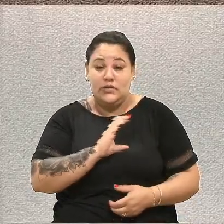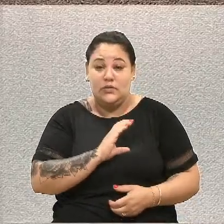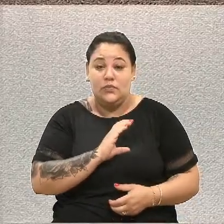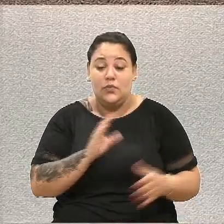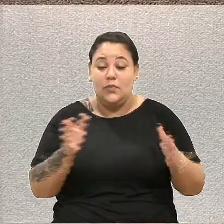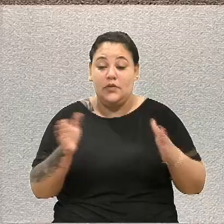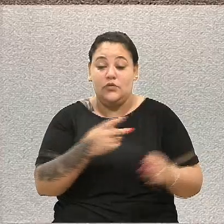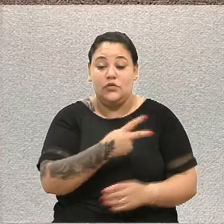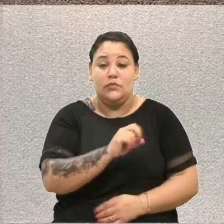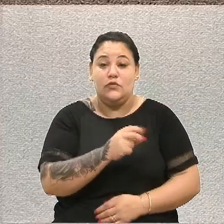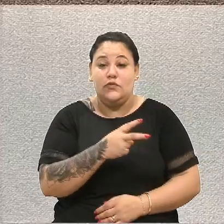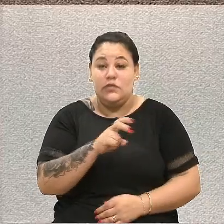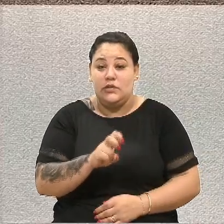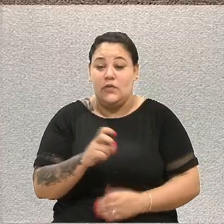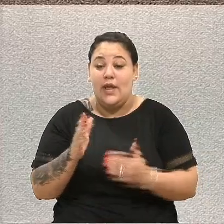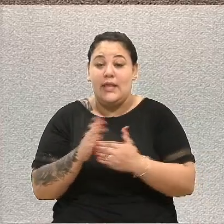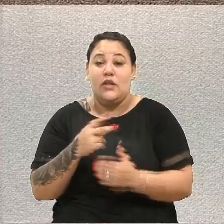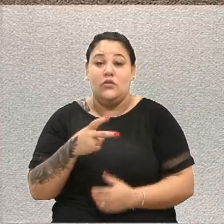2025-2027.